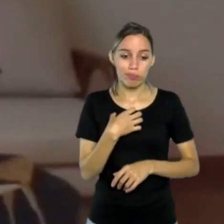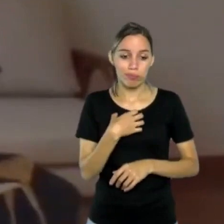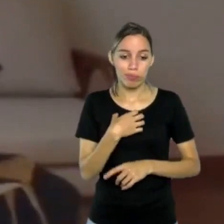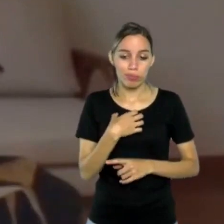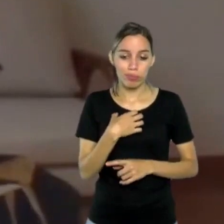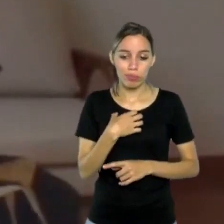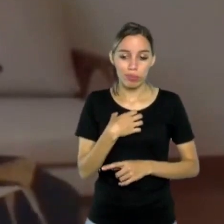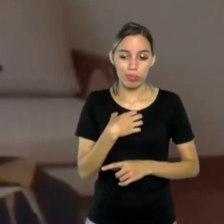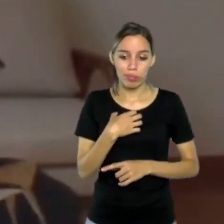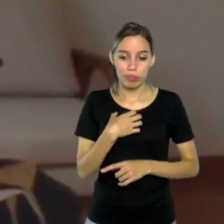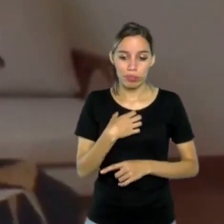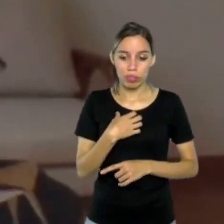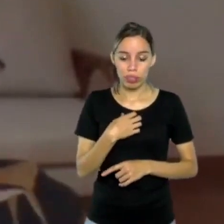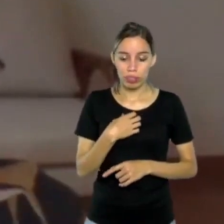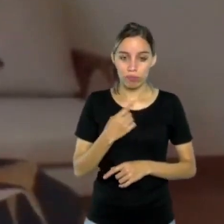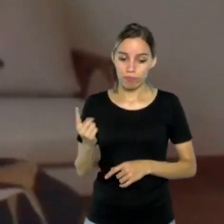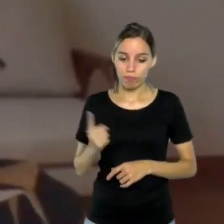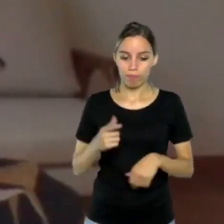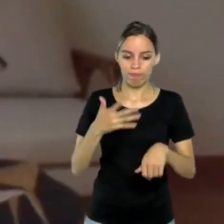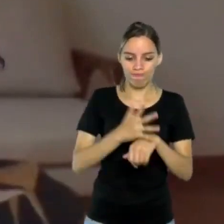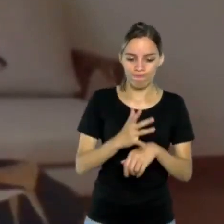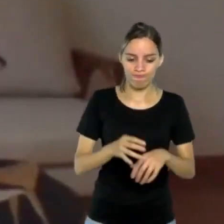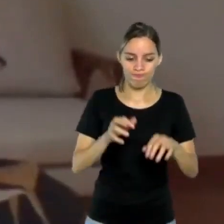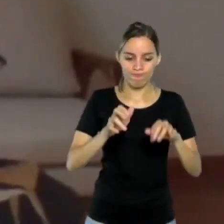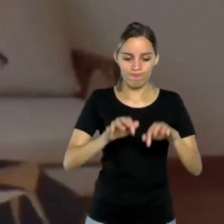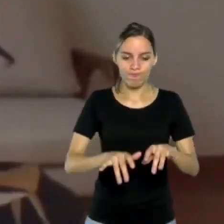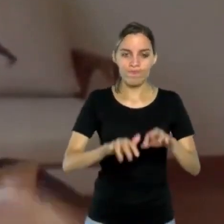inspiração, mais